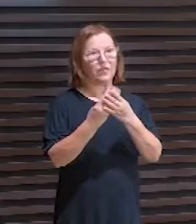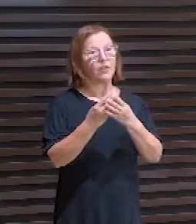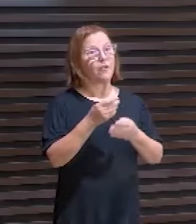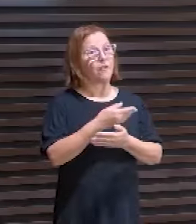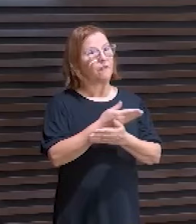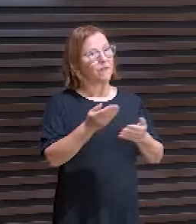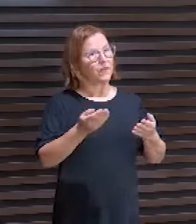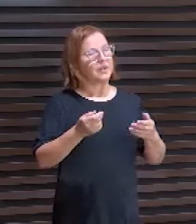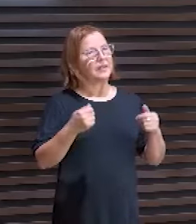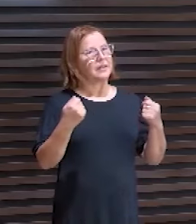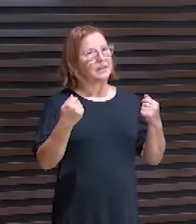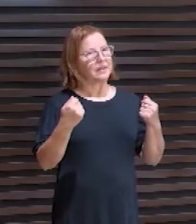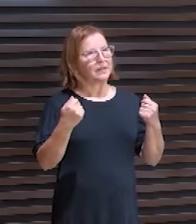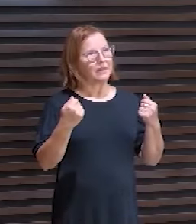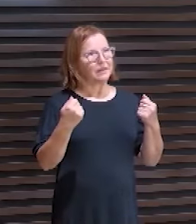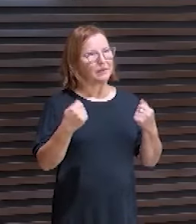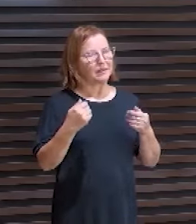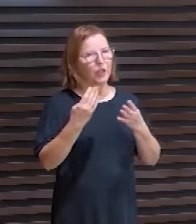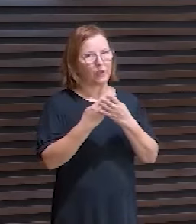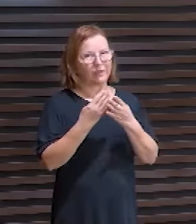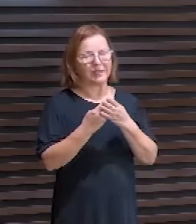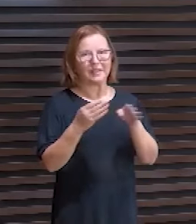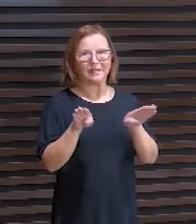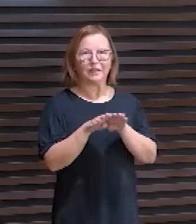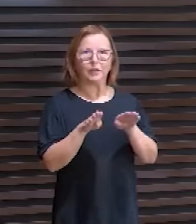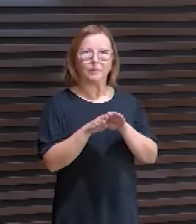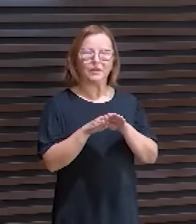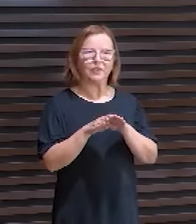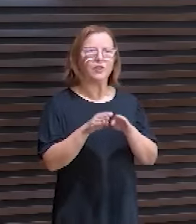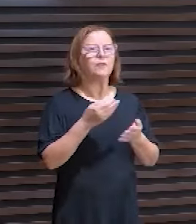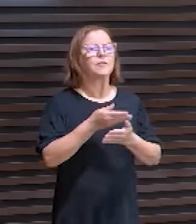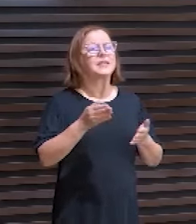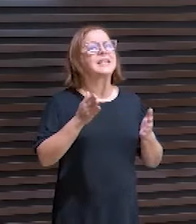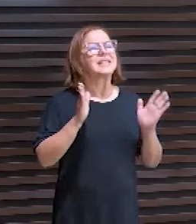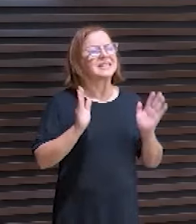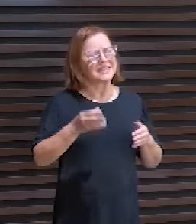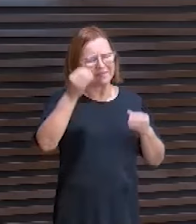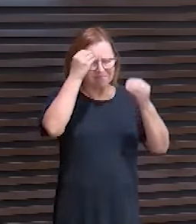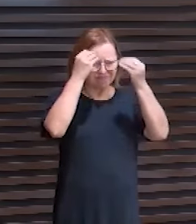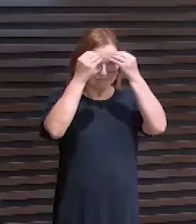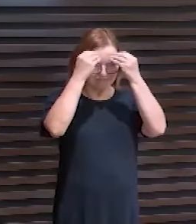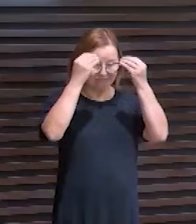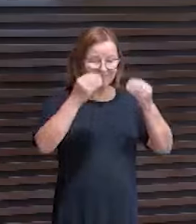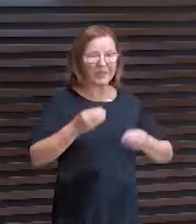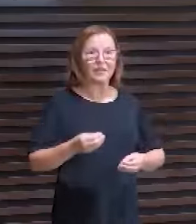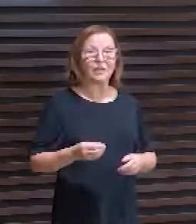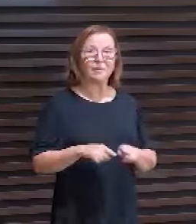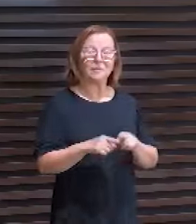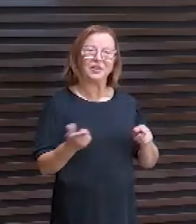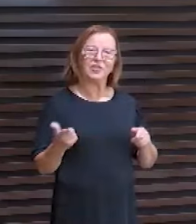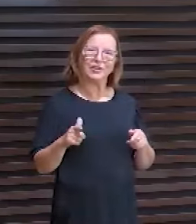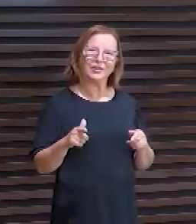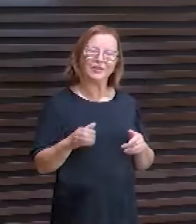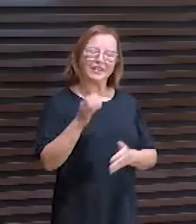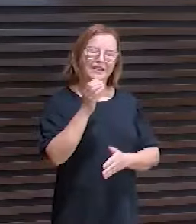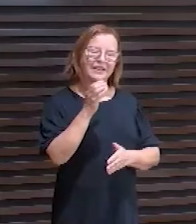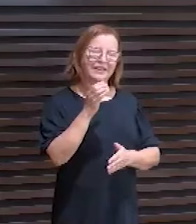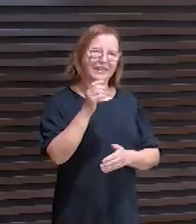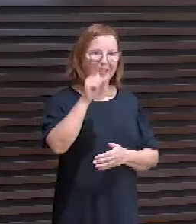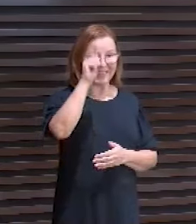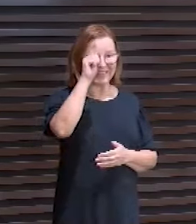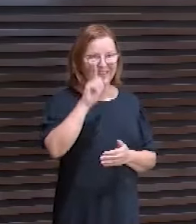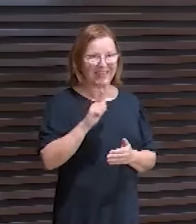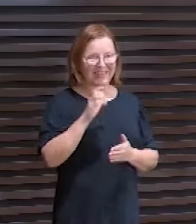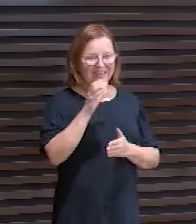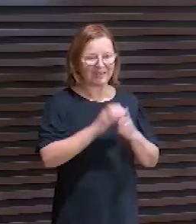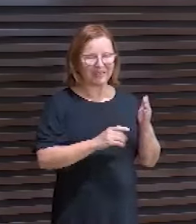todo mundo sabe isso aqui decore salteada Mas nós vamos repetir de novo Gálatas 2:19 E20 porque